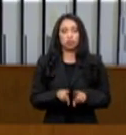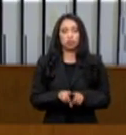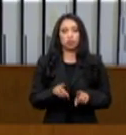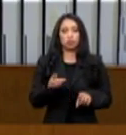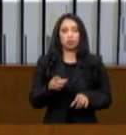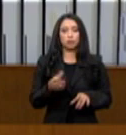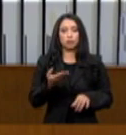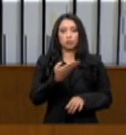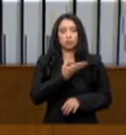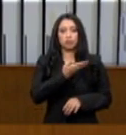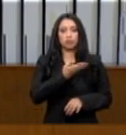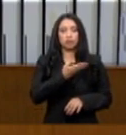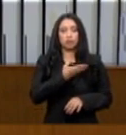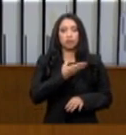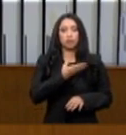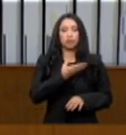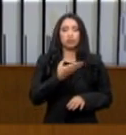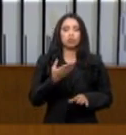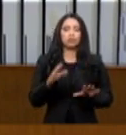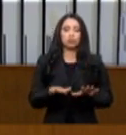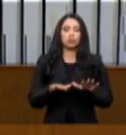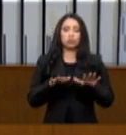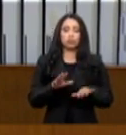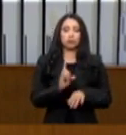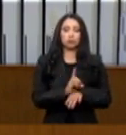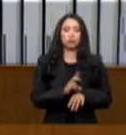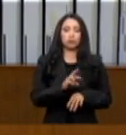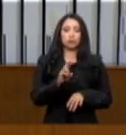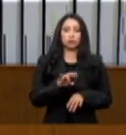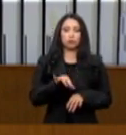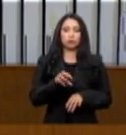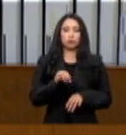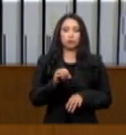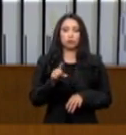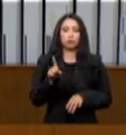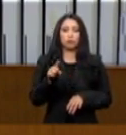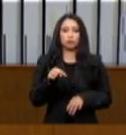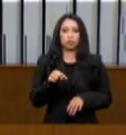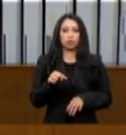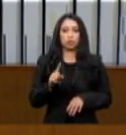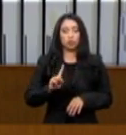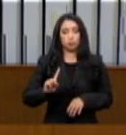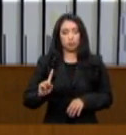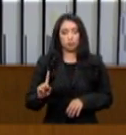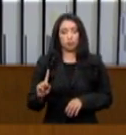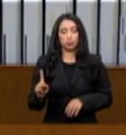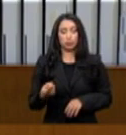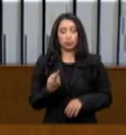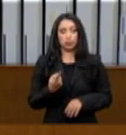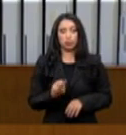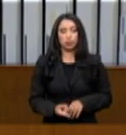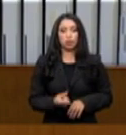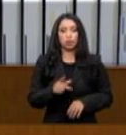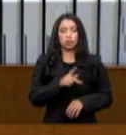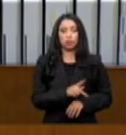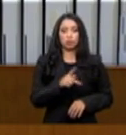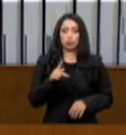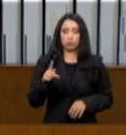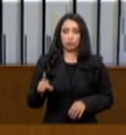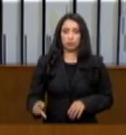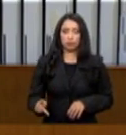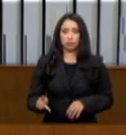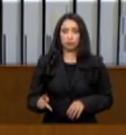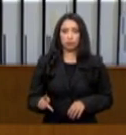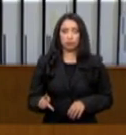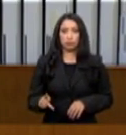pela Volta das Ferrovias, o Dr. José Manuel Ferreira Gonçalves. E, por fim, falará pelo interessado, Presidente da República,